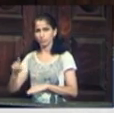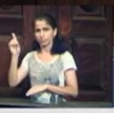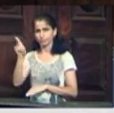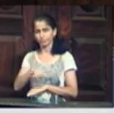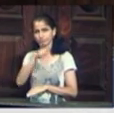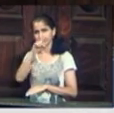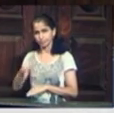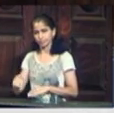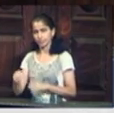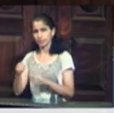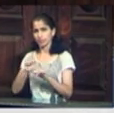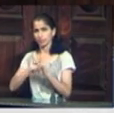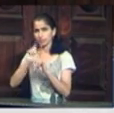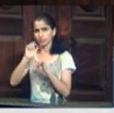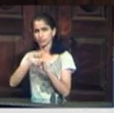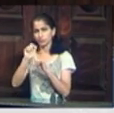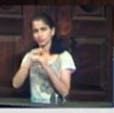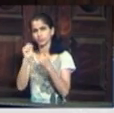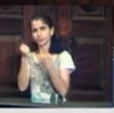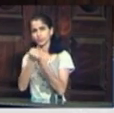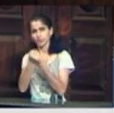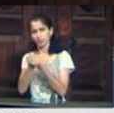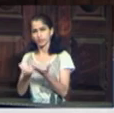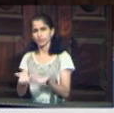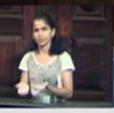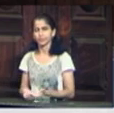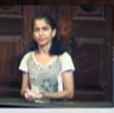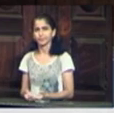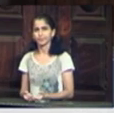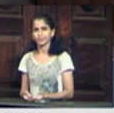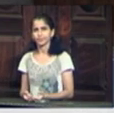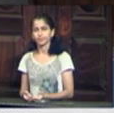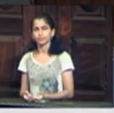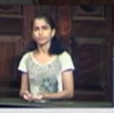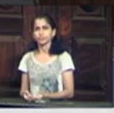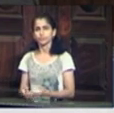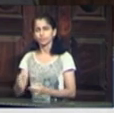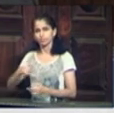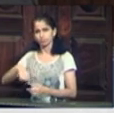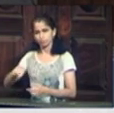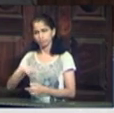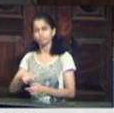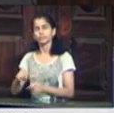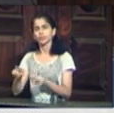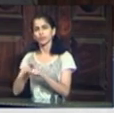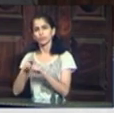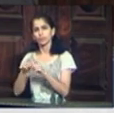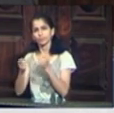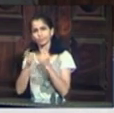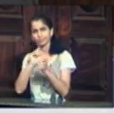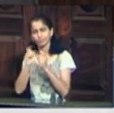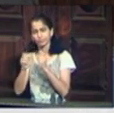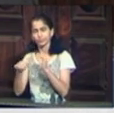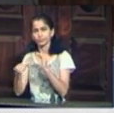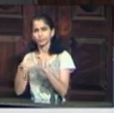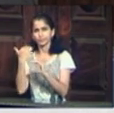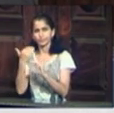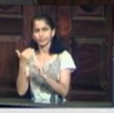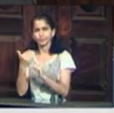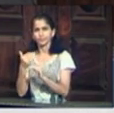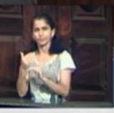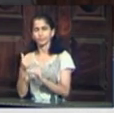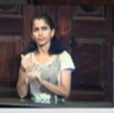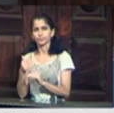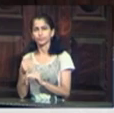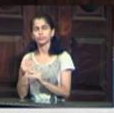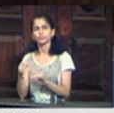o programa Aluguel Social. E vamos discutir na mensagem que